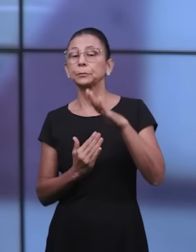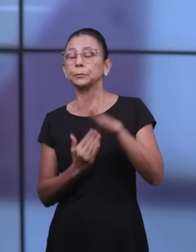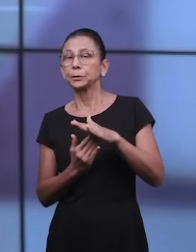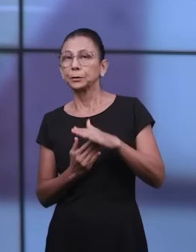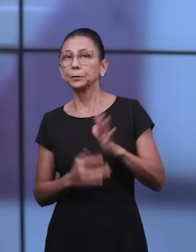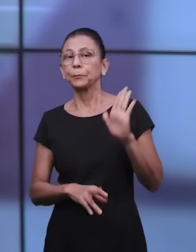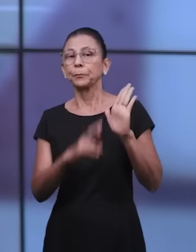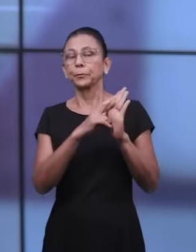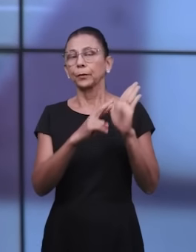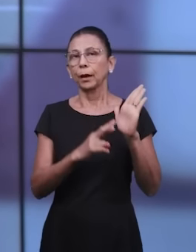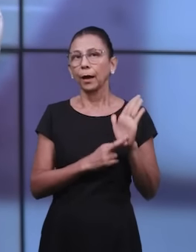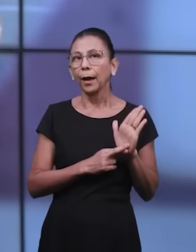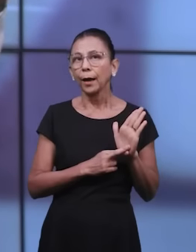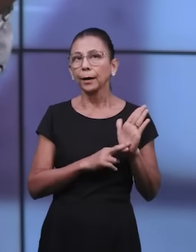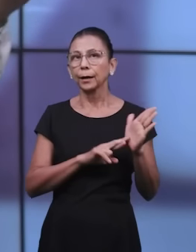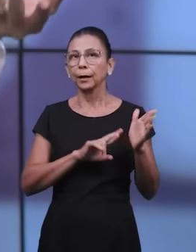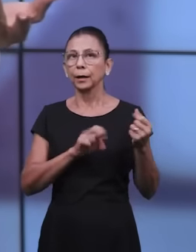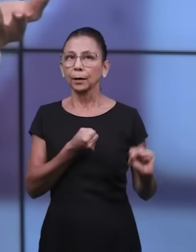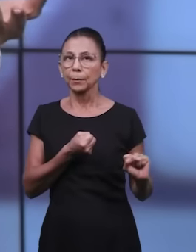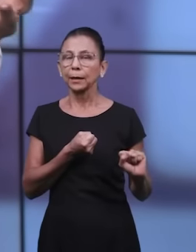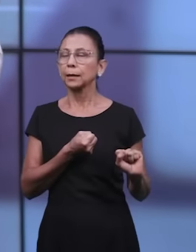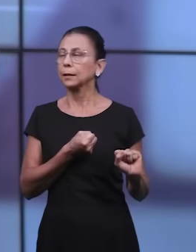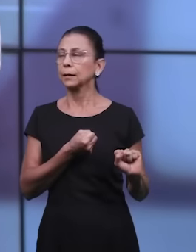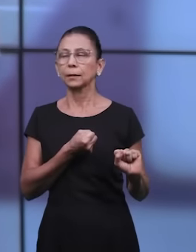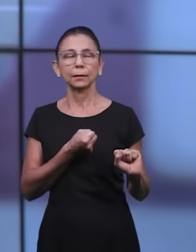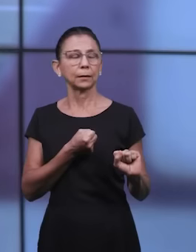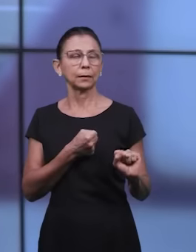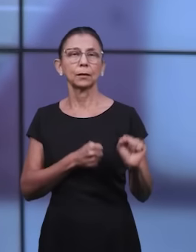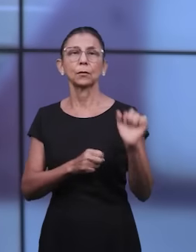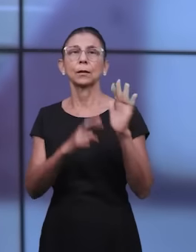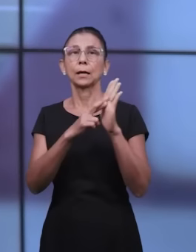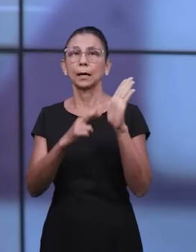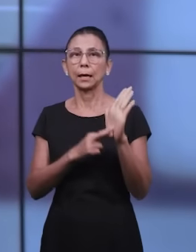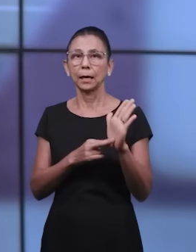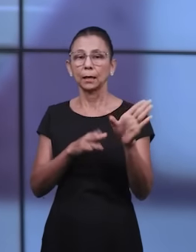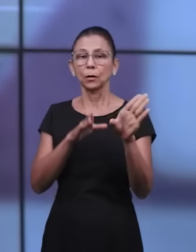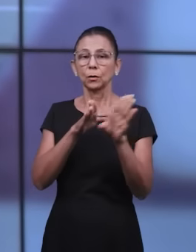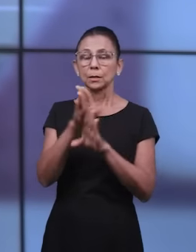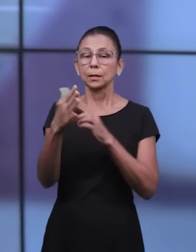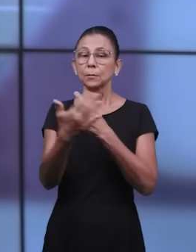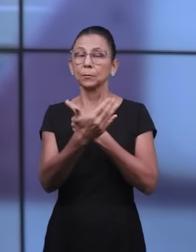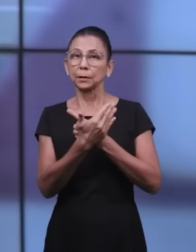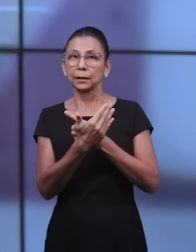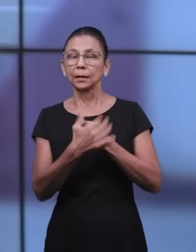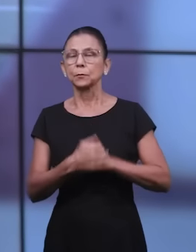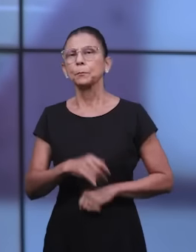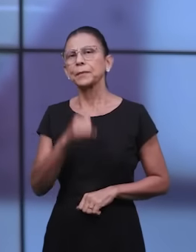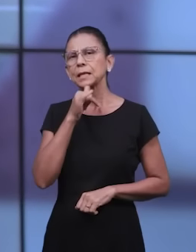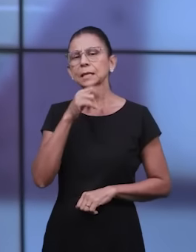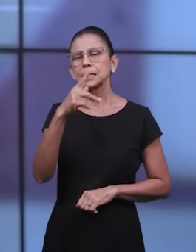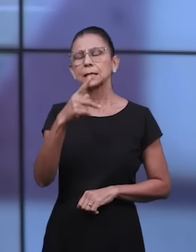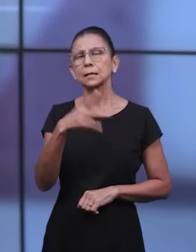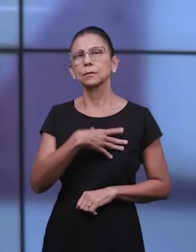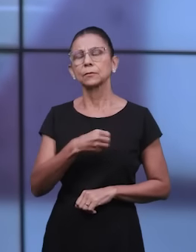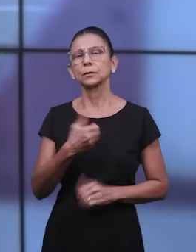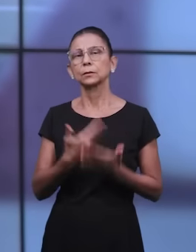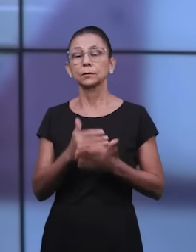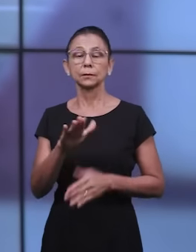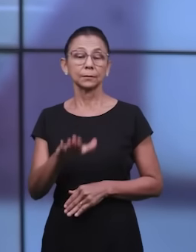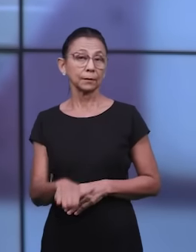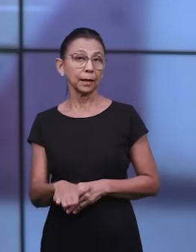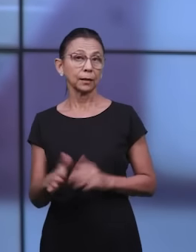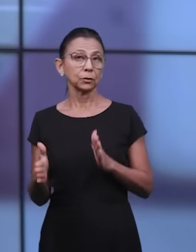que as regras não existem para ser quebradas, elas nos orientam e nos protegem. Por exemplo, seu filho estuda à